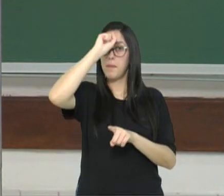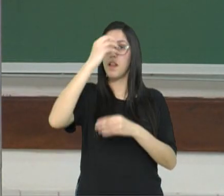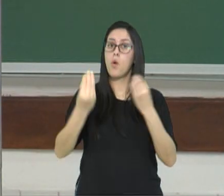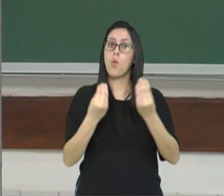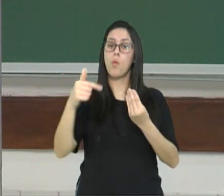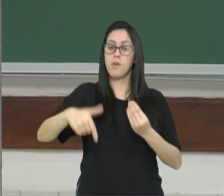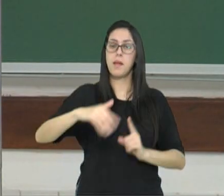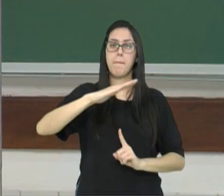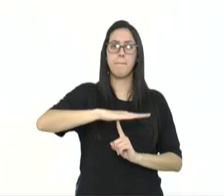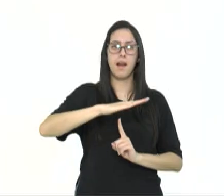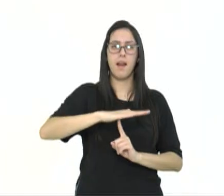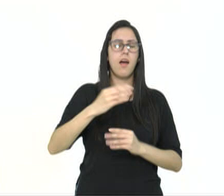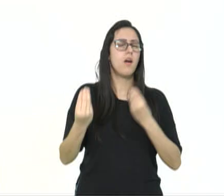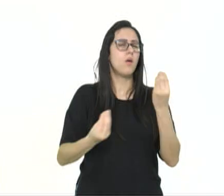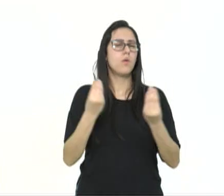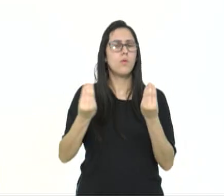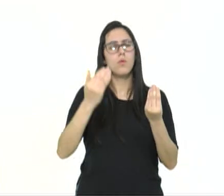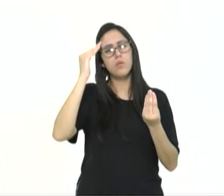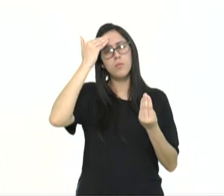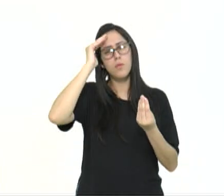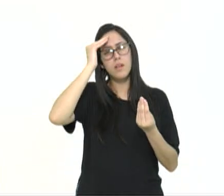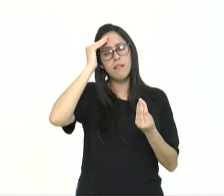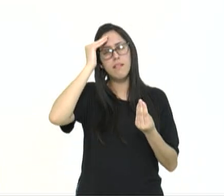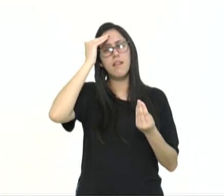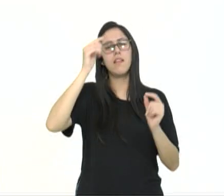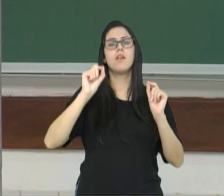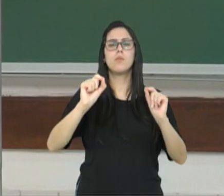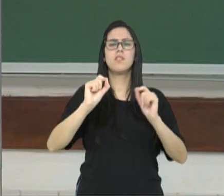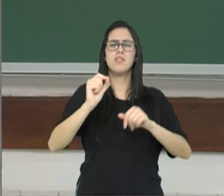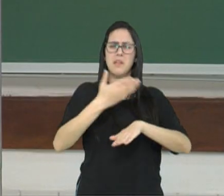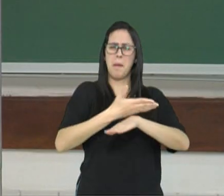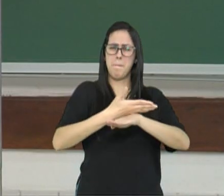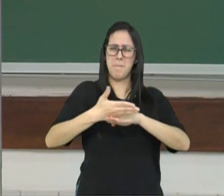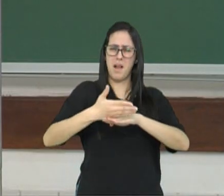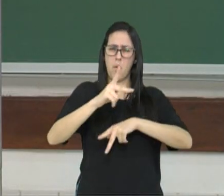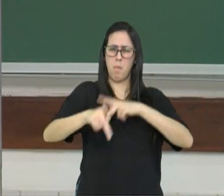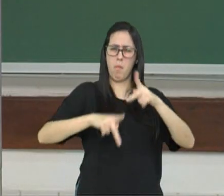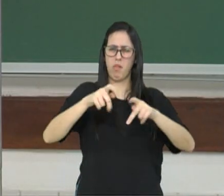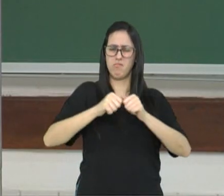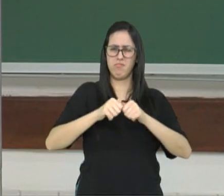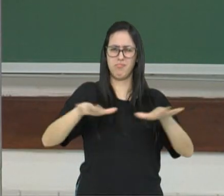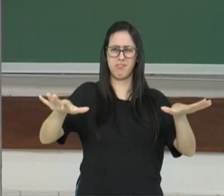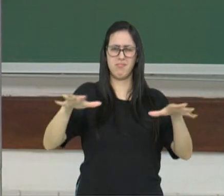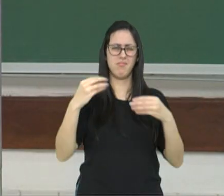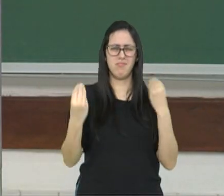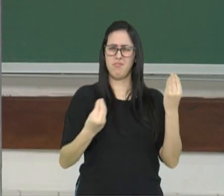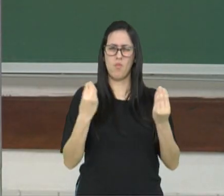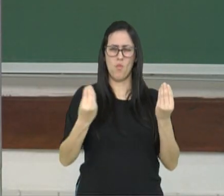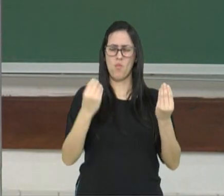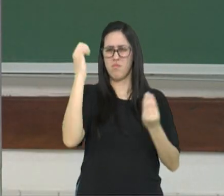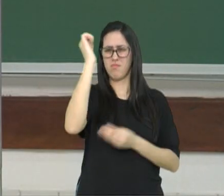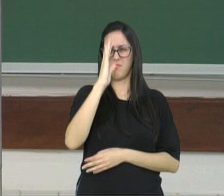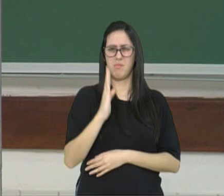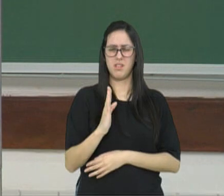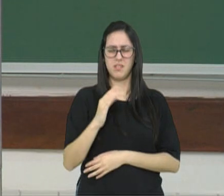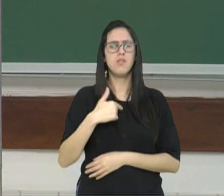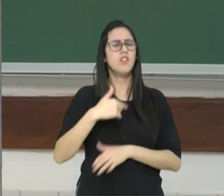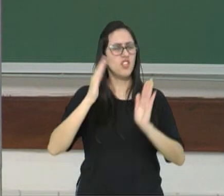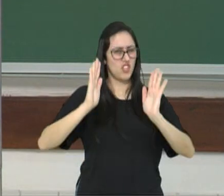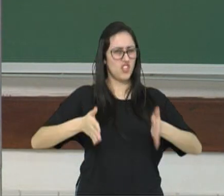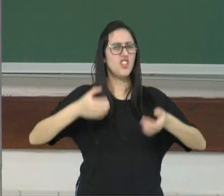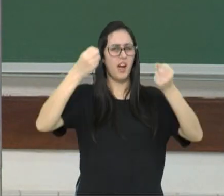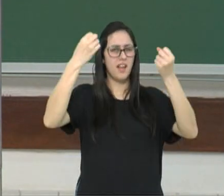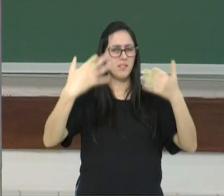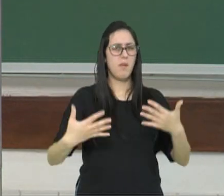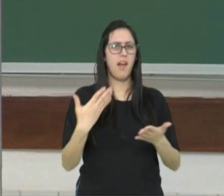e compreender como se deu o processo do branqueamento da população brasileira, que eu já falei com vocês